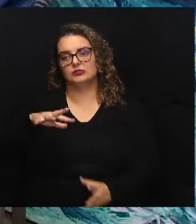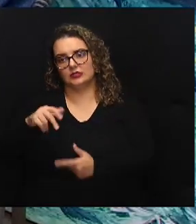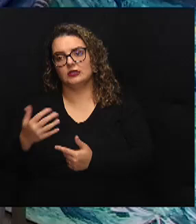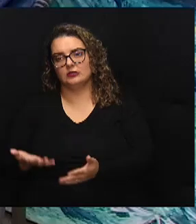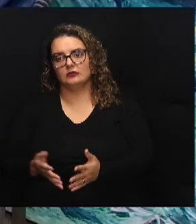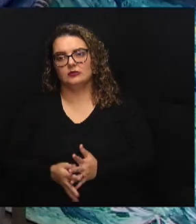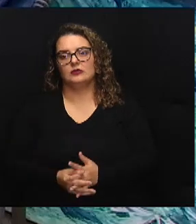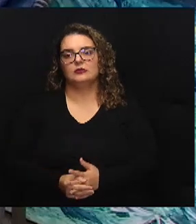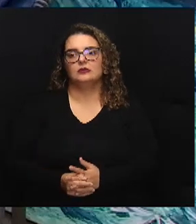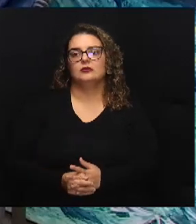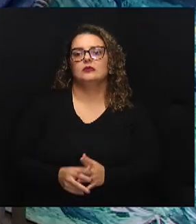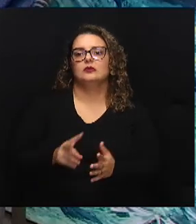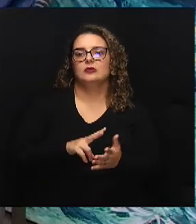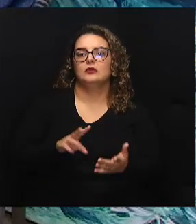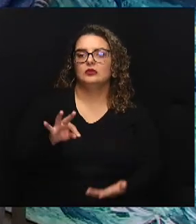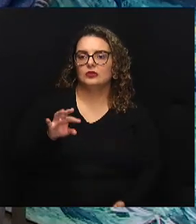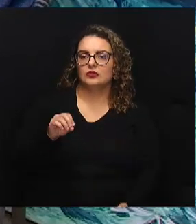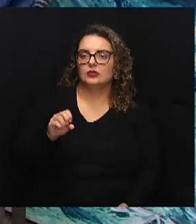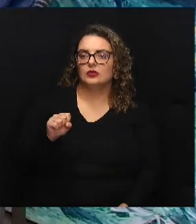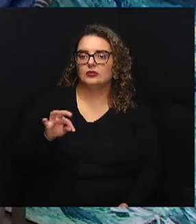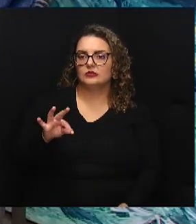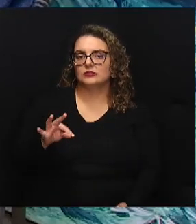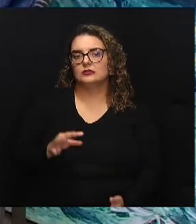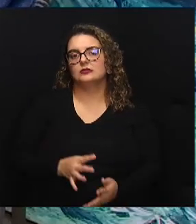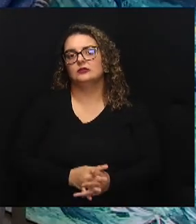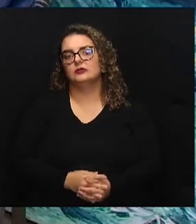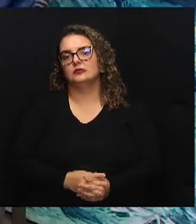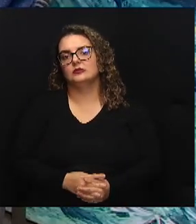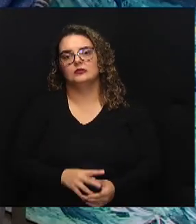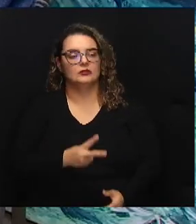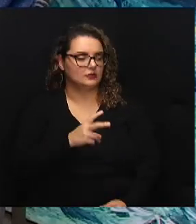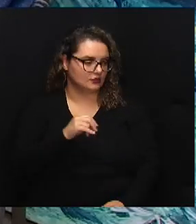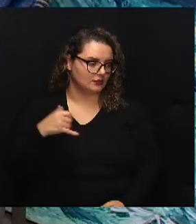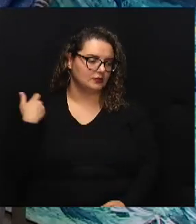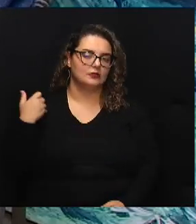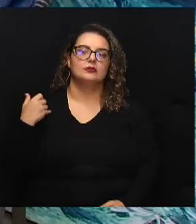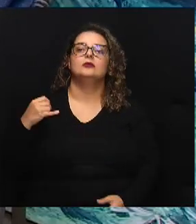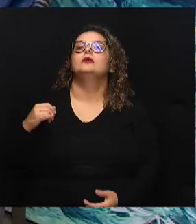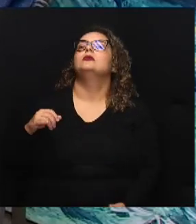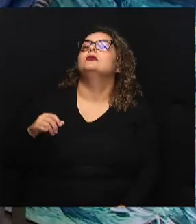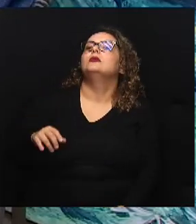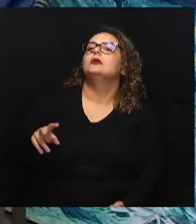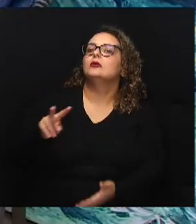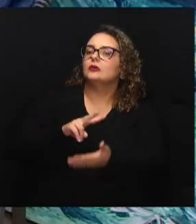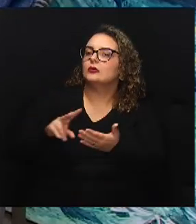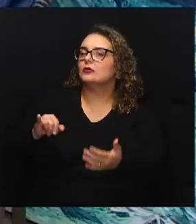Li Tolstói também. Aos 20 anos. O Idiota, lemos